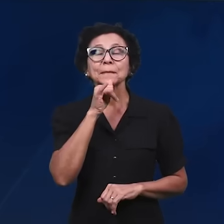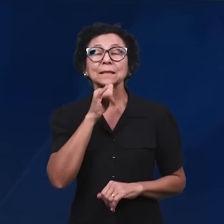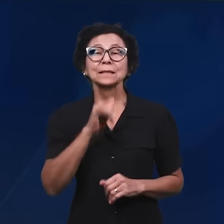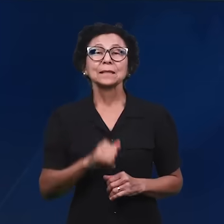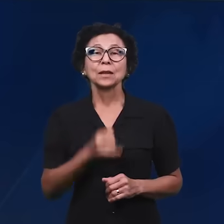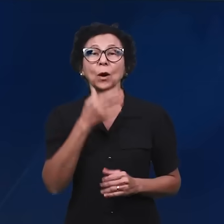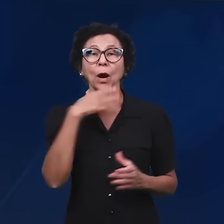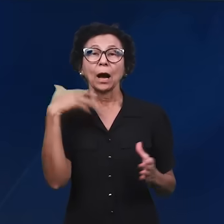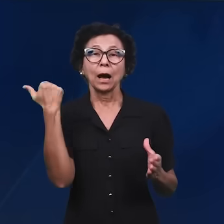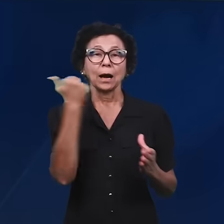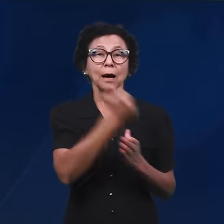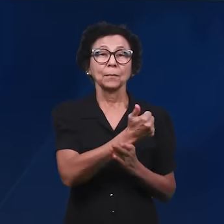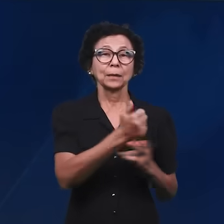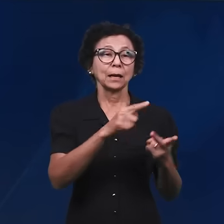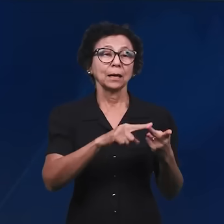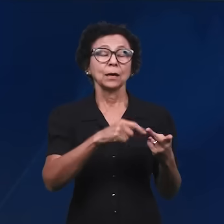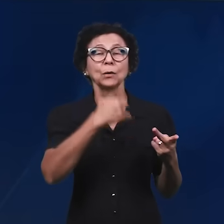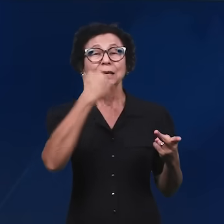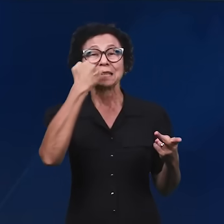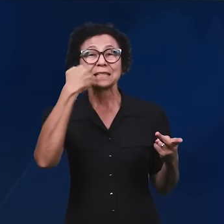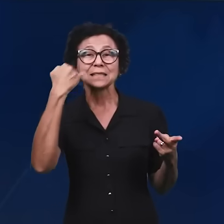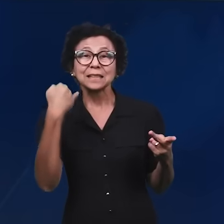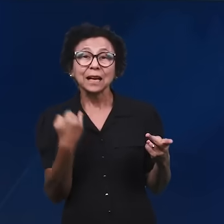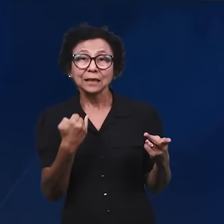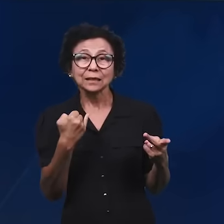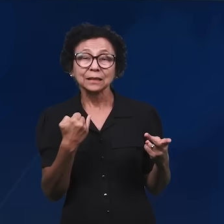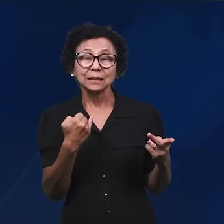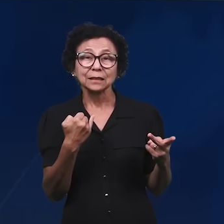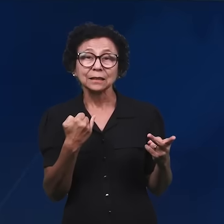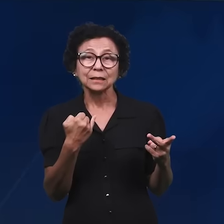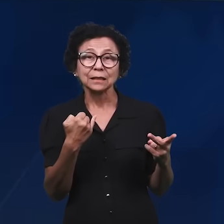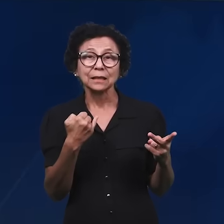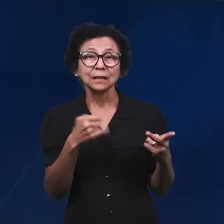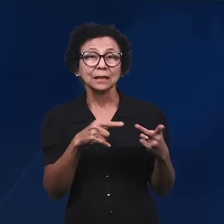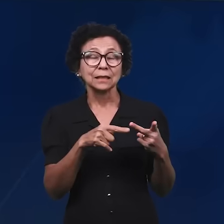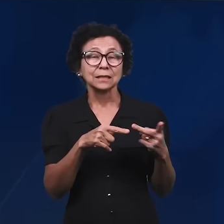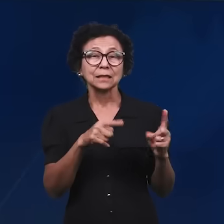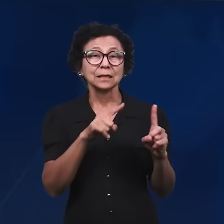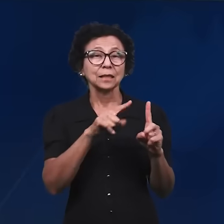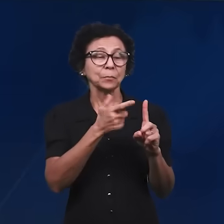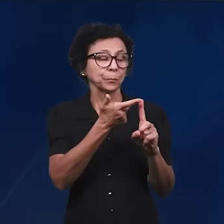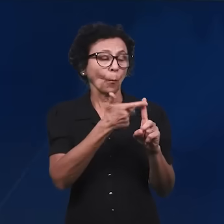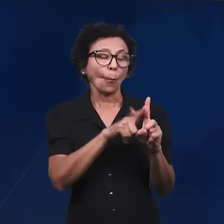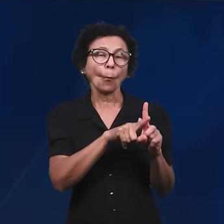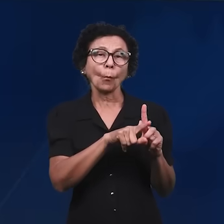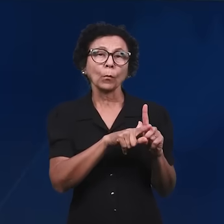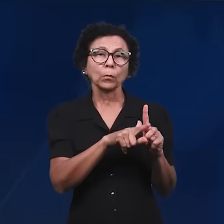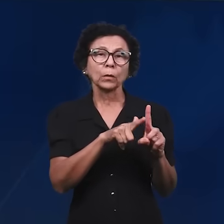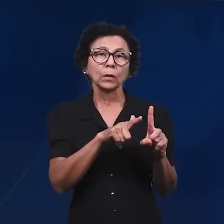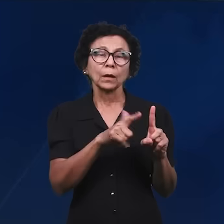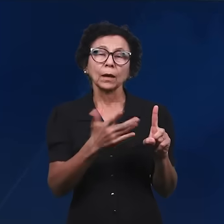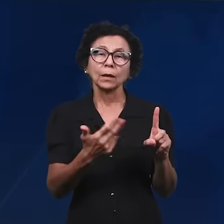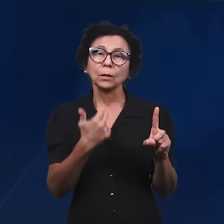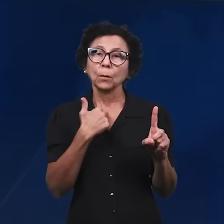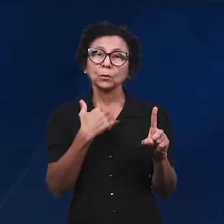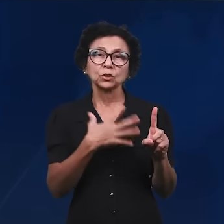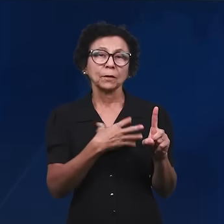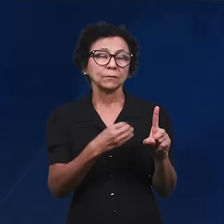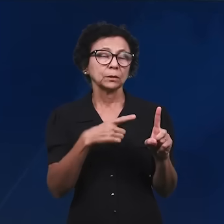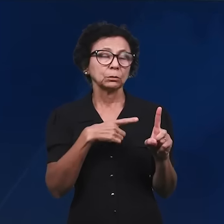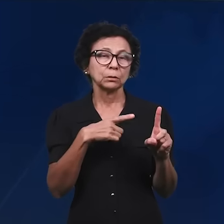Abraão, exemplo de Isaac, né? Que a mulher estéril esperou tantos anos, né? Mais de 20 anos esperando por uma resposta de Deus, e Deus